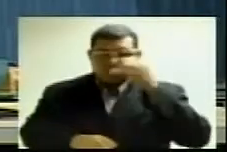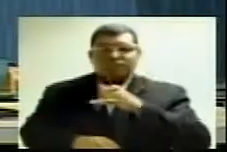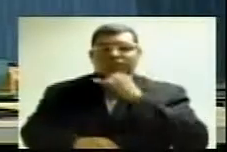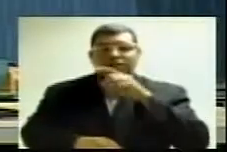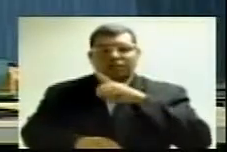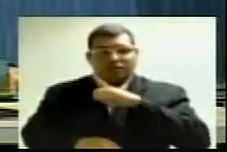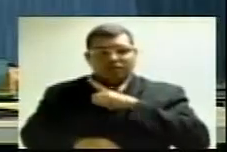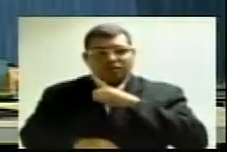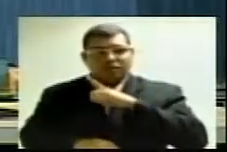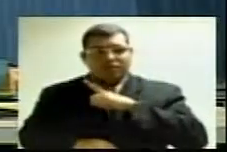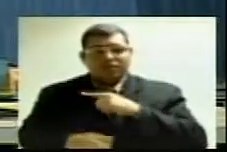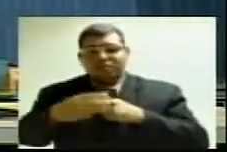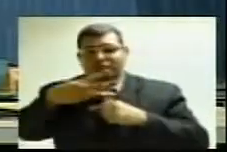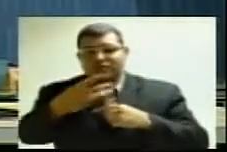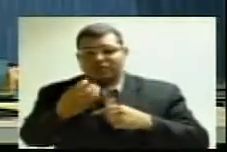teve